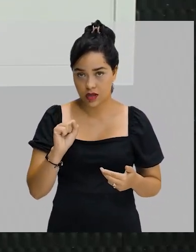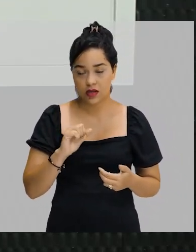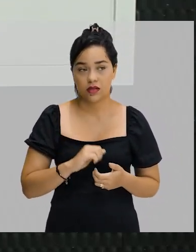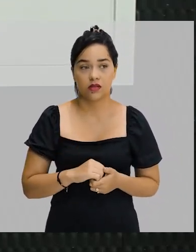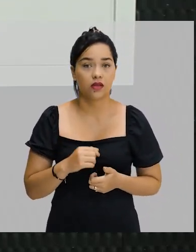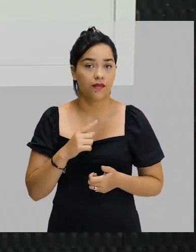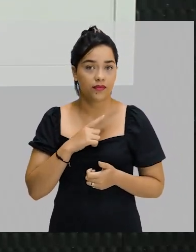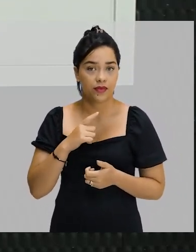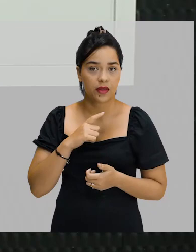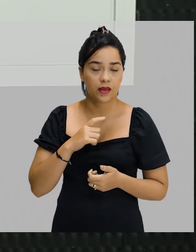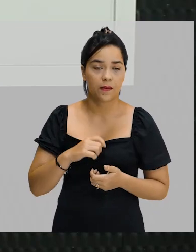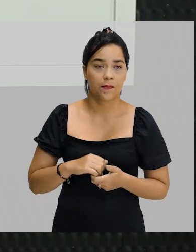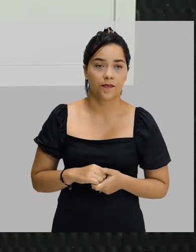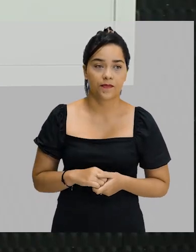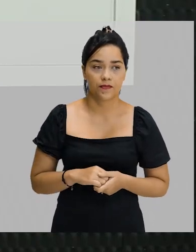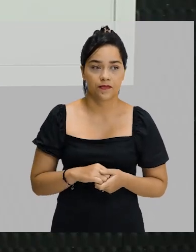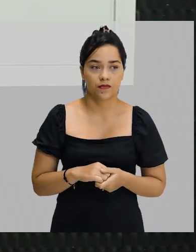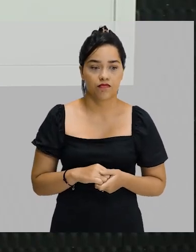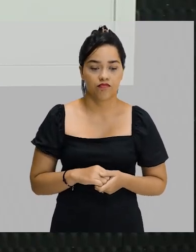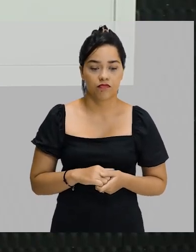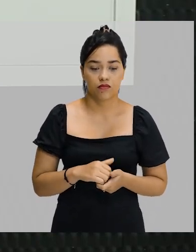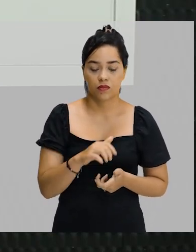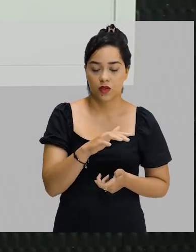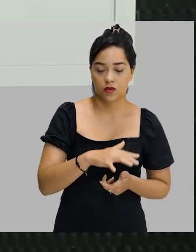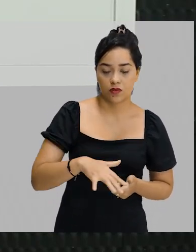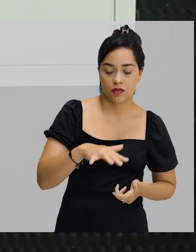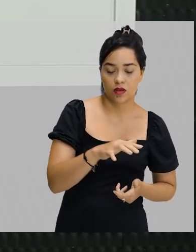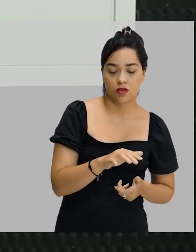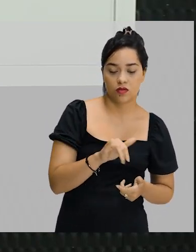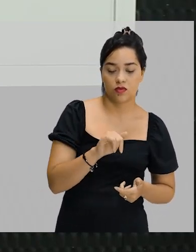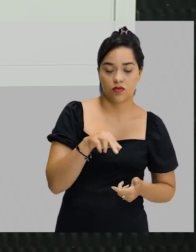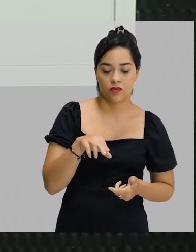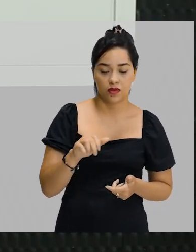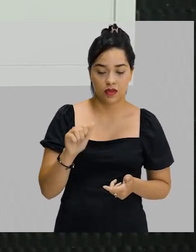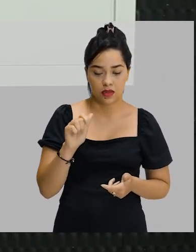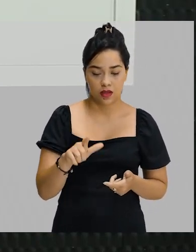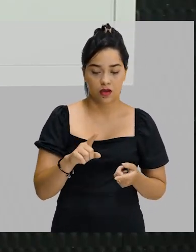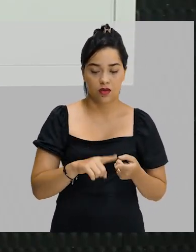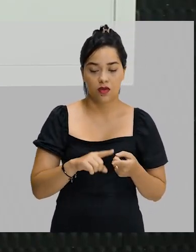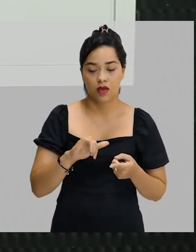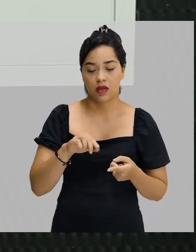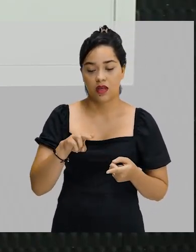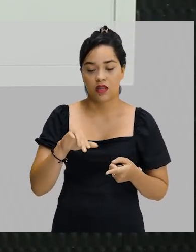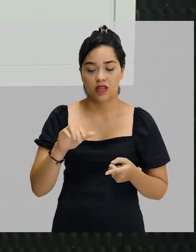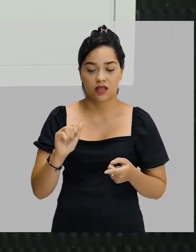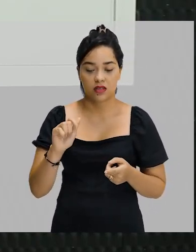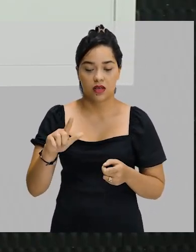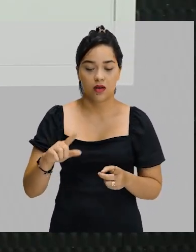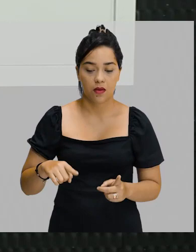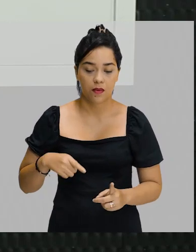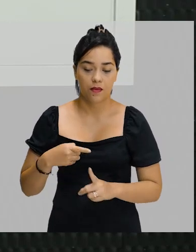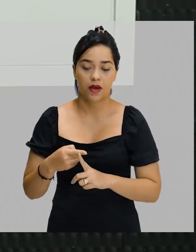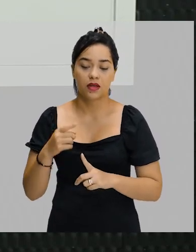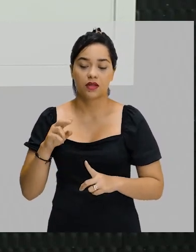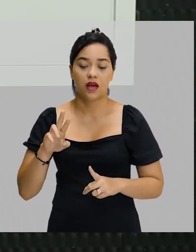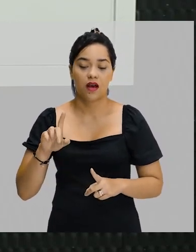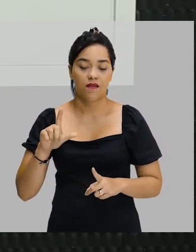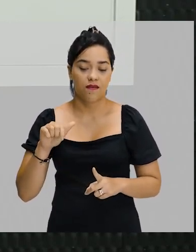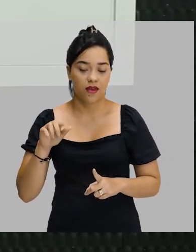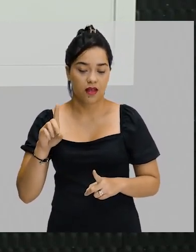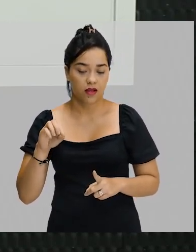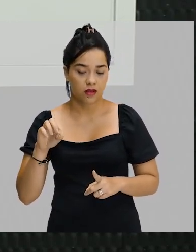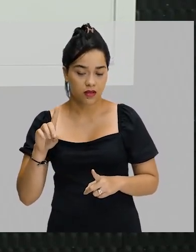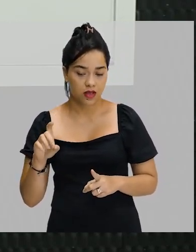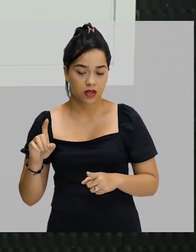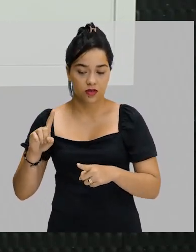aqui vai dar ó, espaço angular final, espaço angular inicial, mais a velocidade angular, vezes o